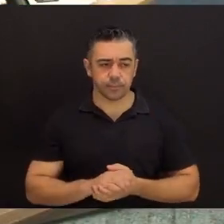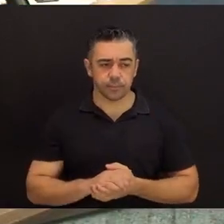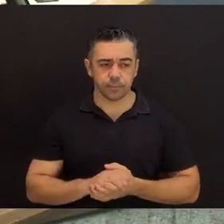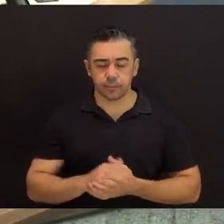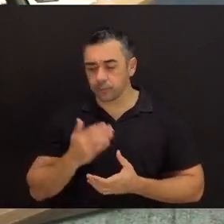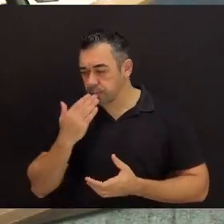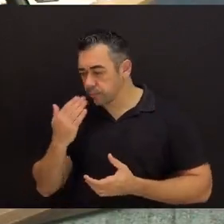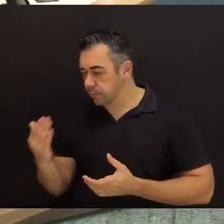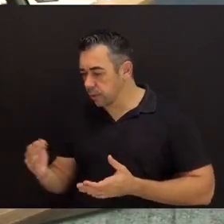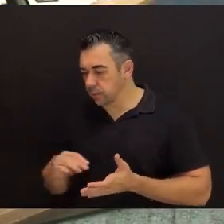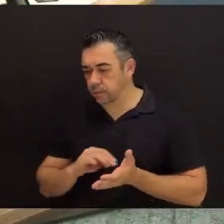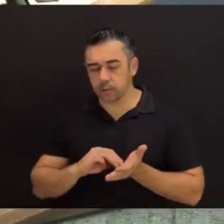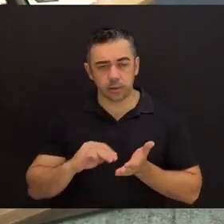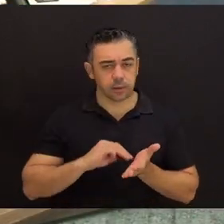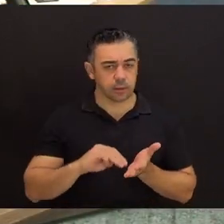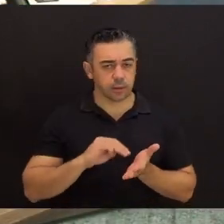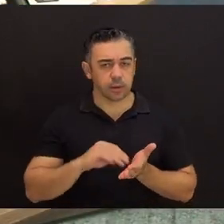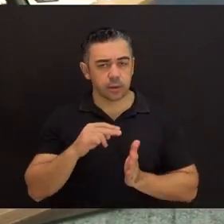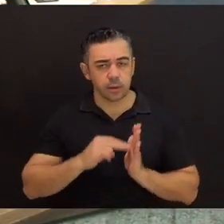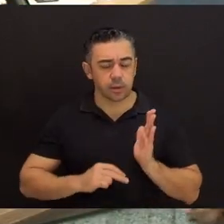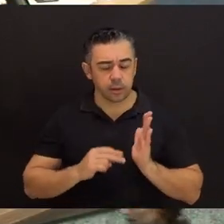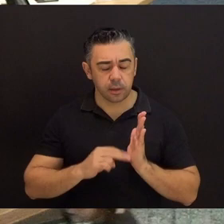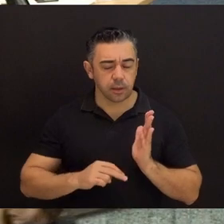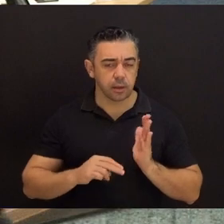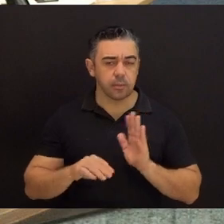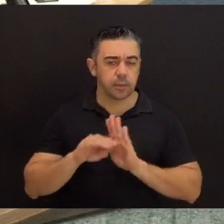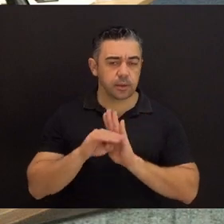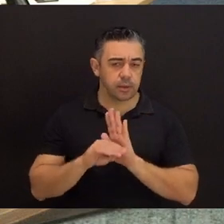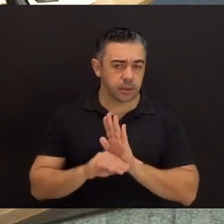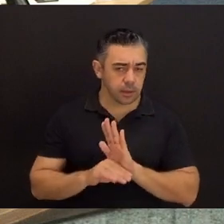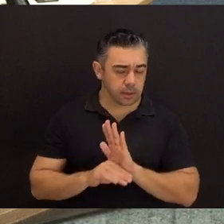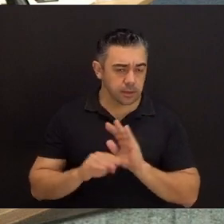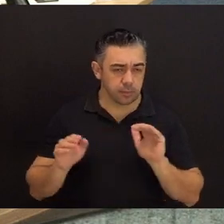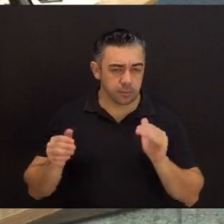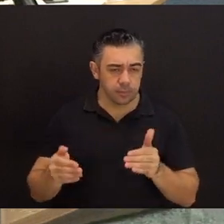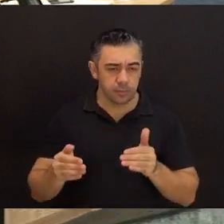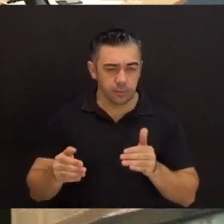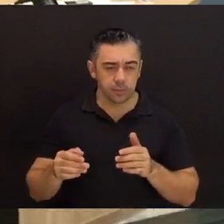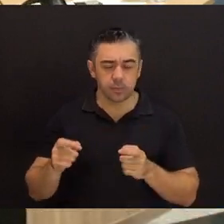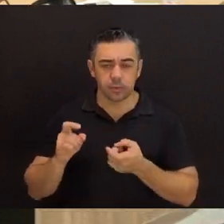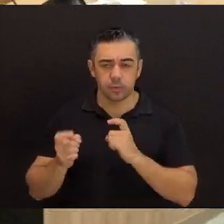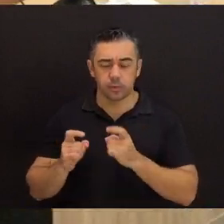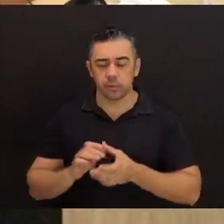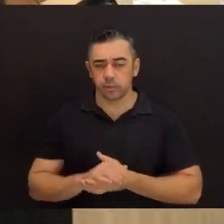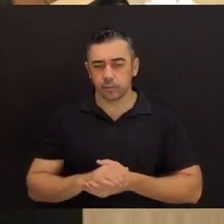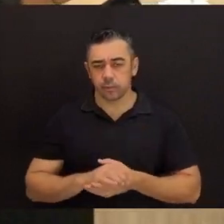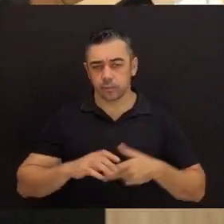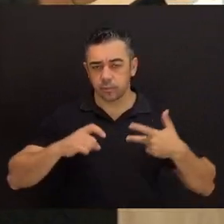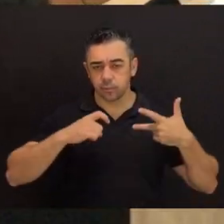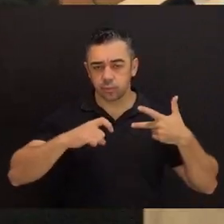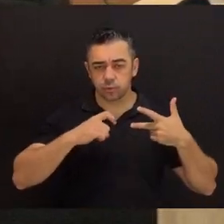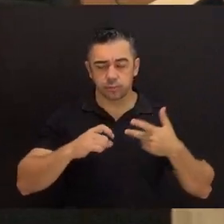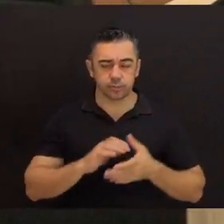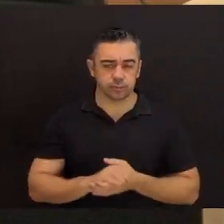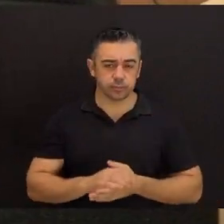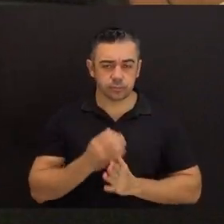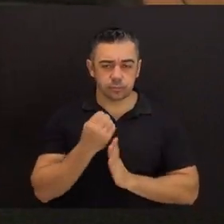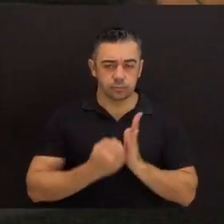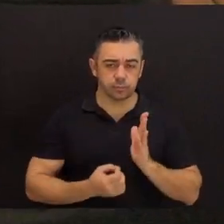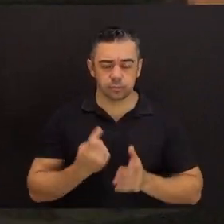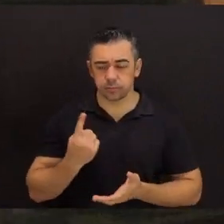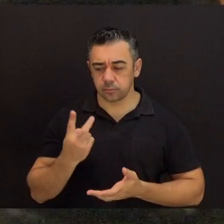convida o senhor secretária proceder a leitura das matérias referente ao expediente do executivo Ofício